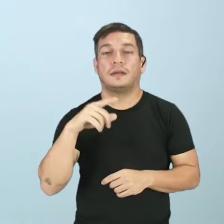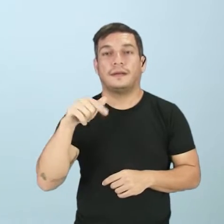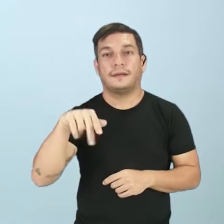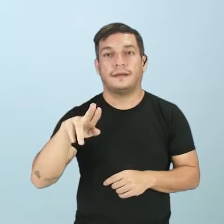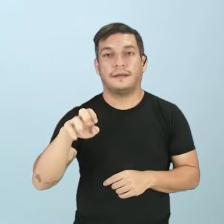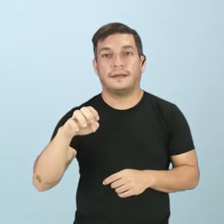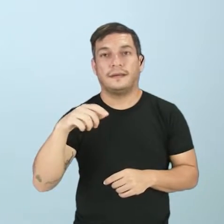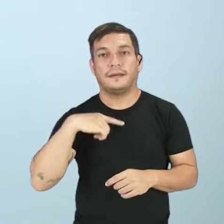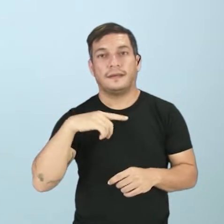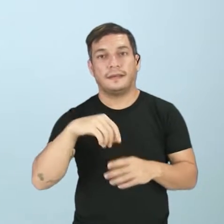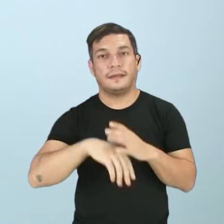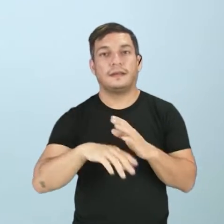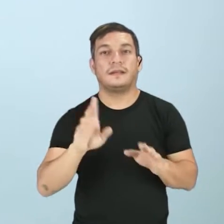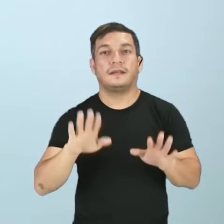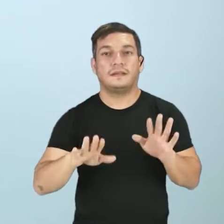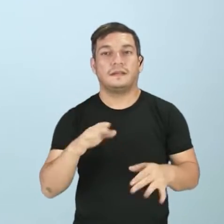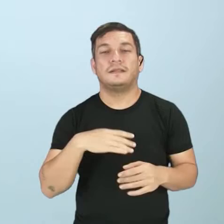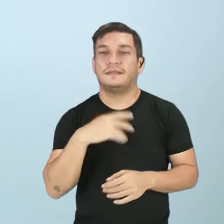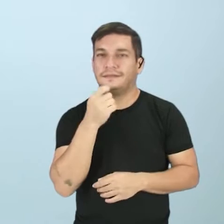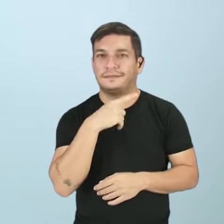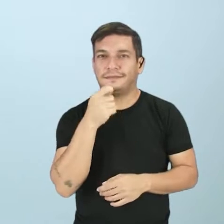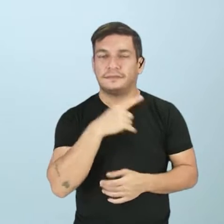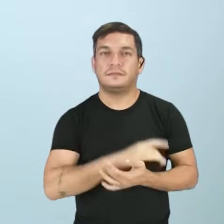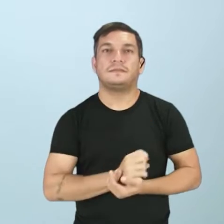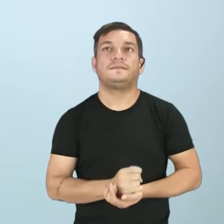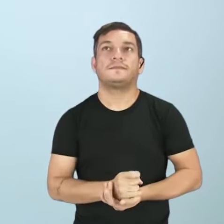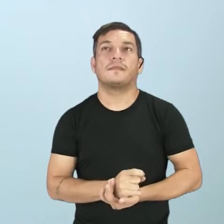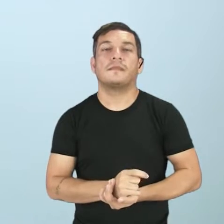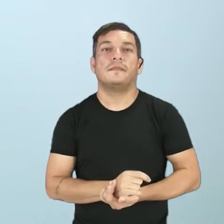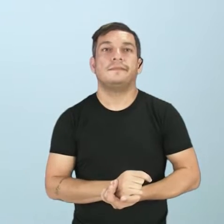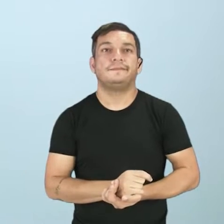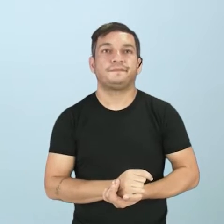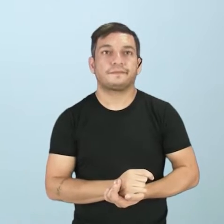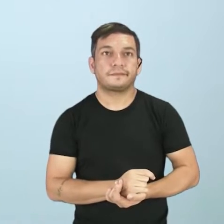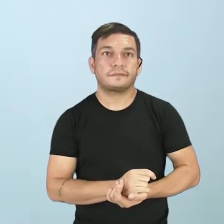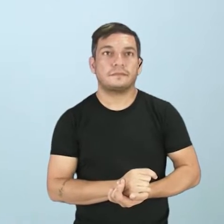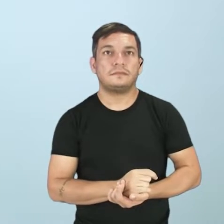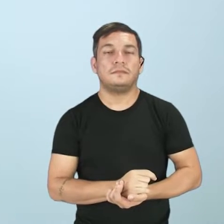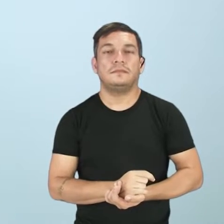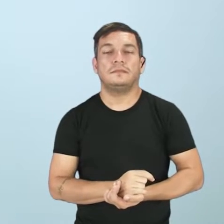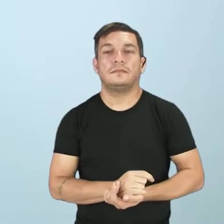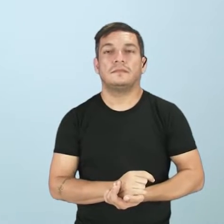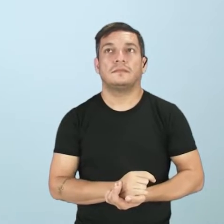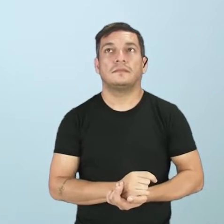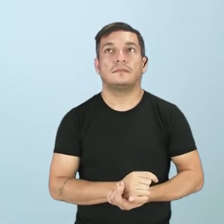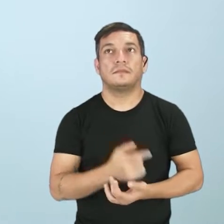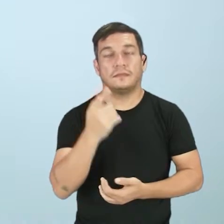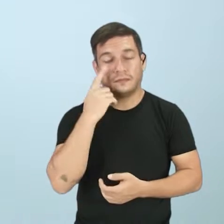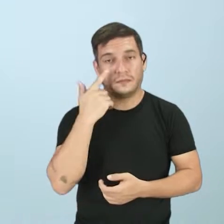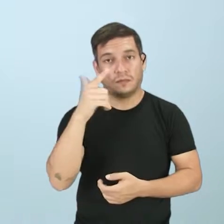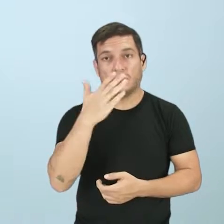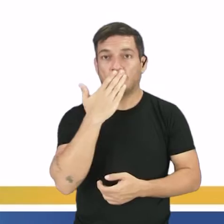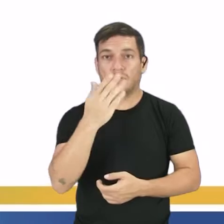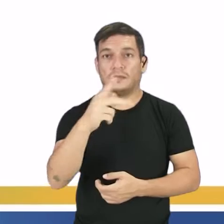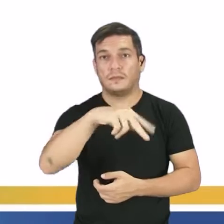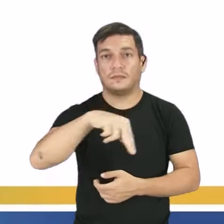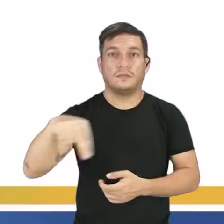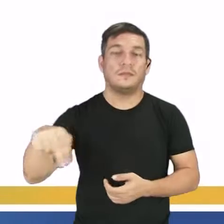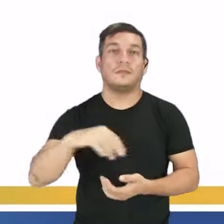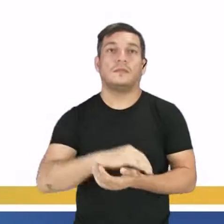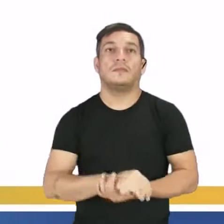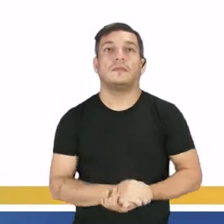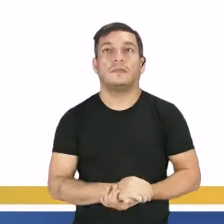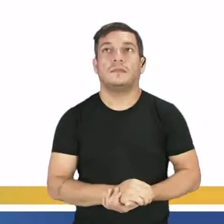que vai se tornar até engraçado, certo? Vamos seguir porque nós temos outros tipos de pronomes para